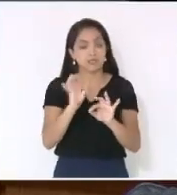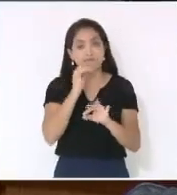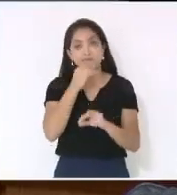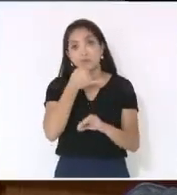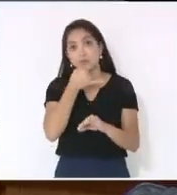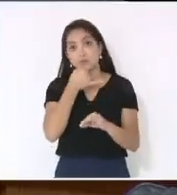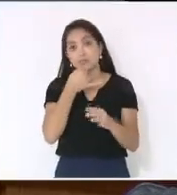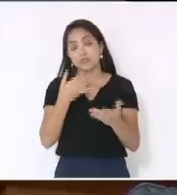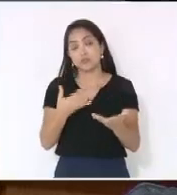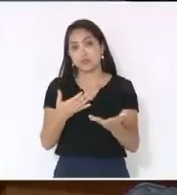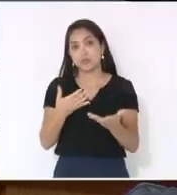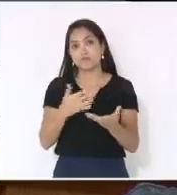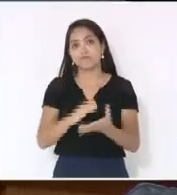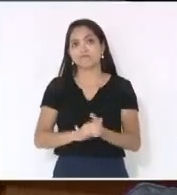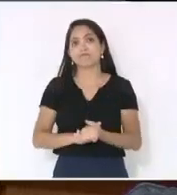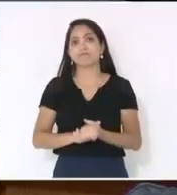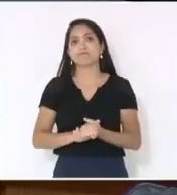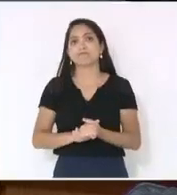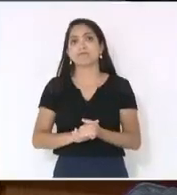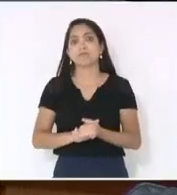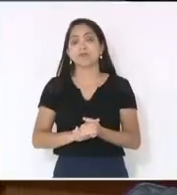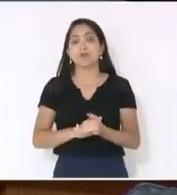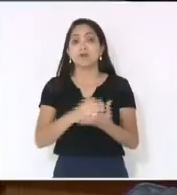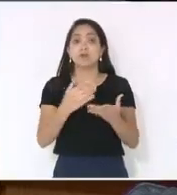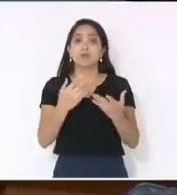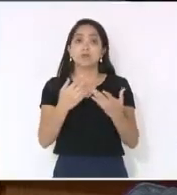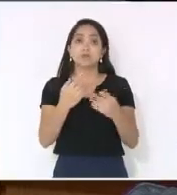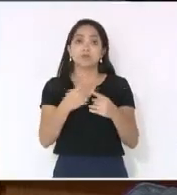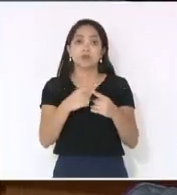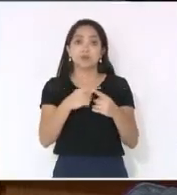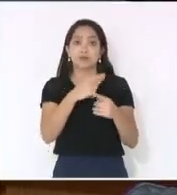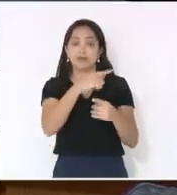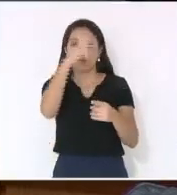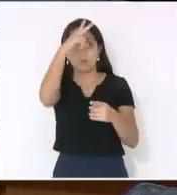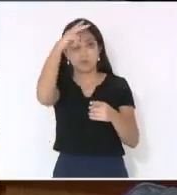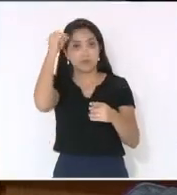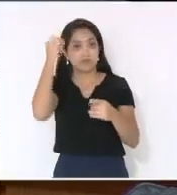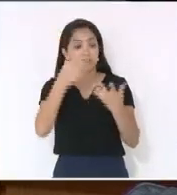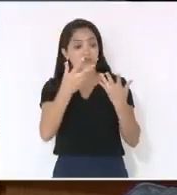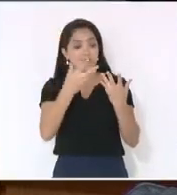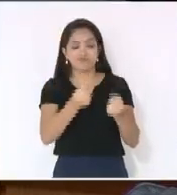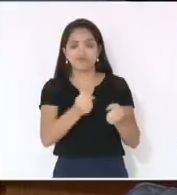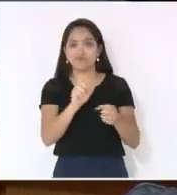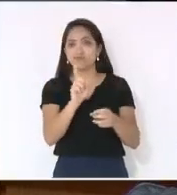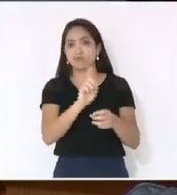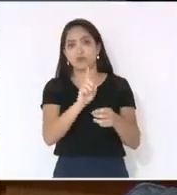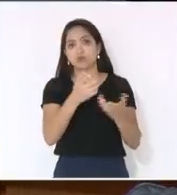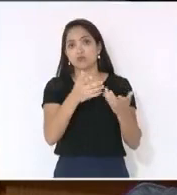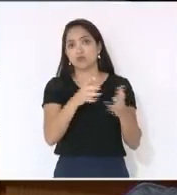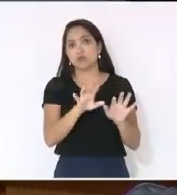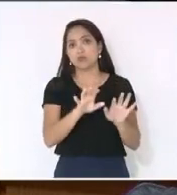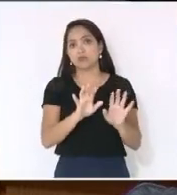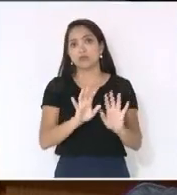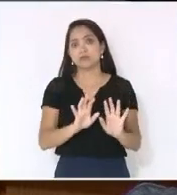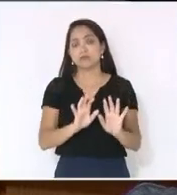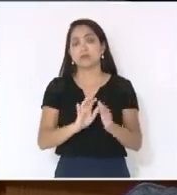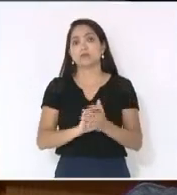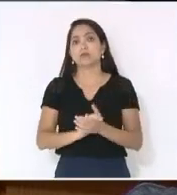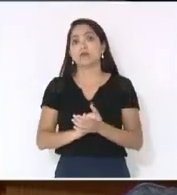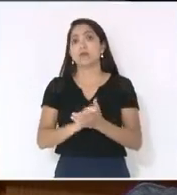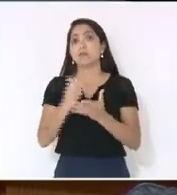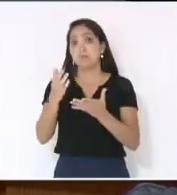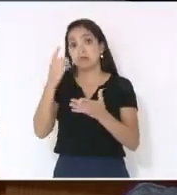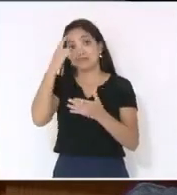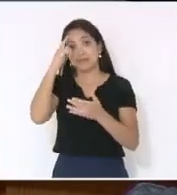do deputado, do prefeito Udo Deller, mas Vossa Excelência tem sido o embaixador dessa ideia, que é exatamente a